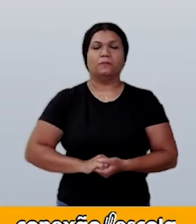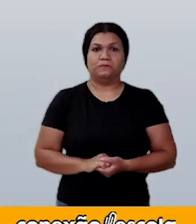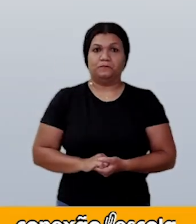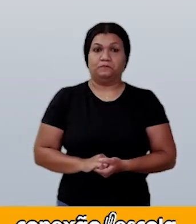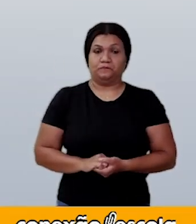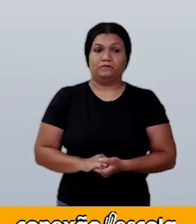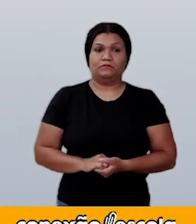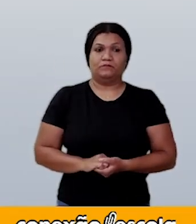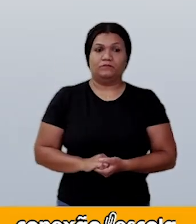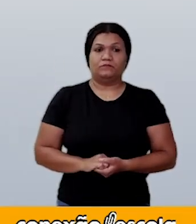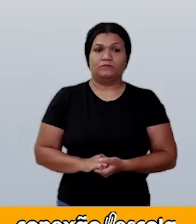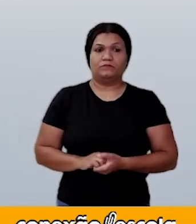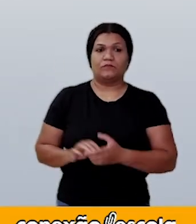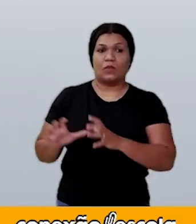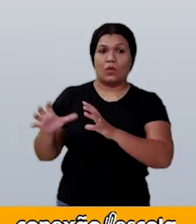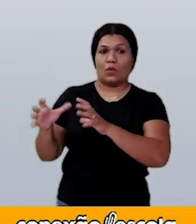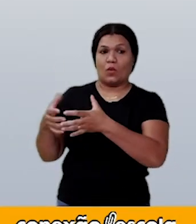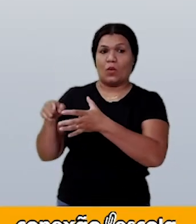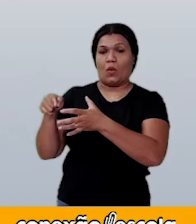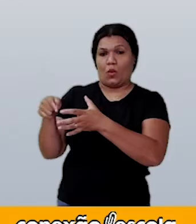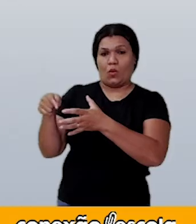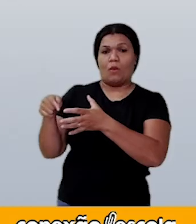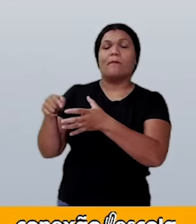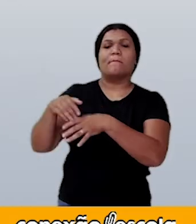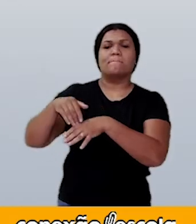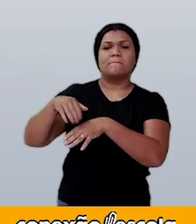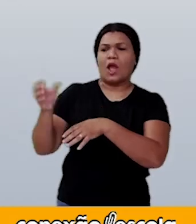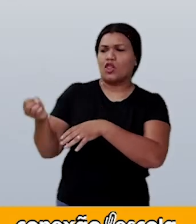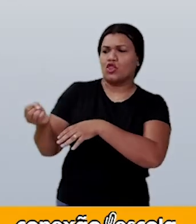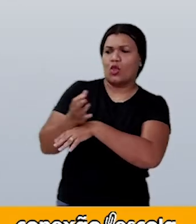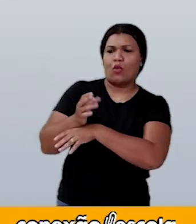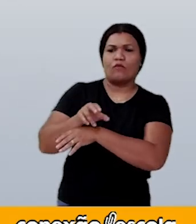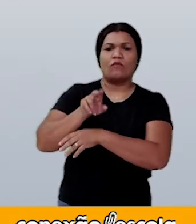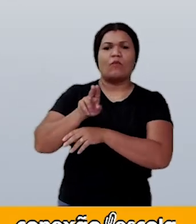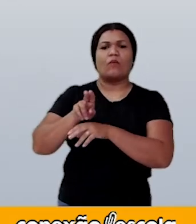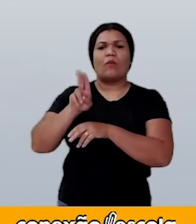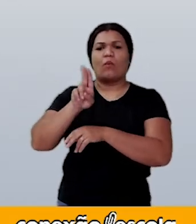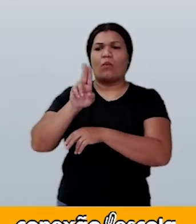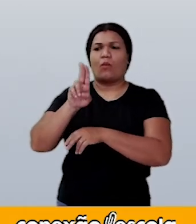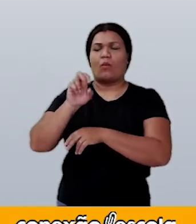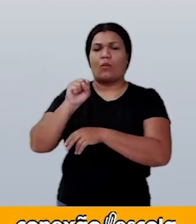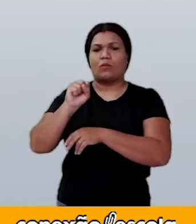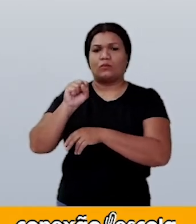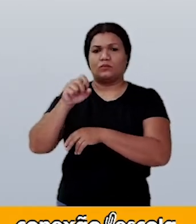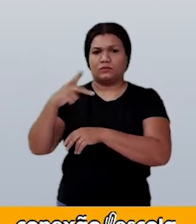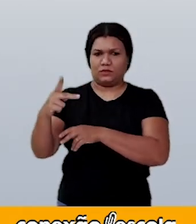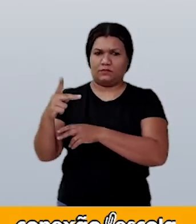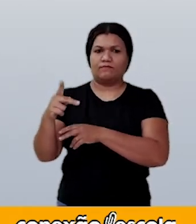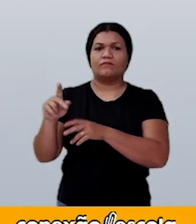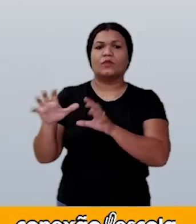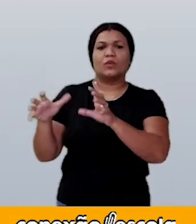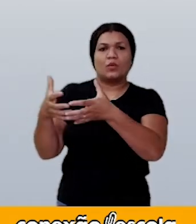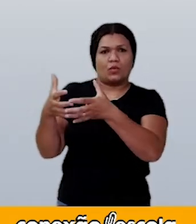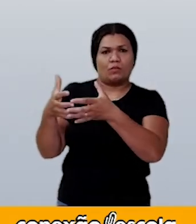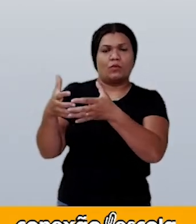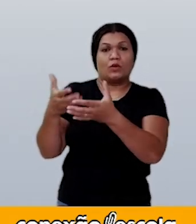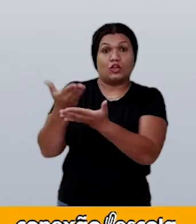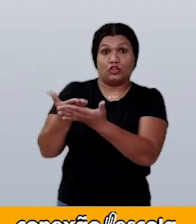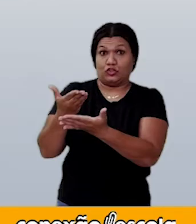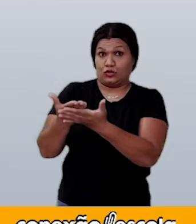O time mais recente da USP é formado por estudantes da Escola de Engenharia de